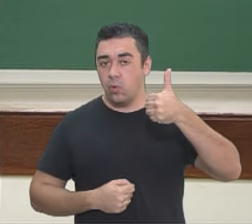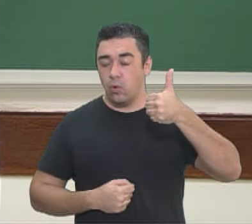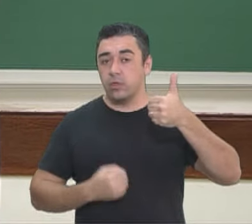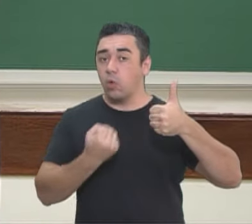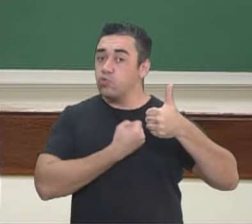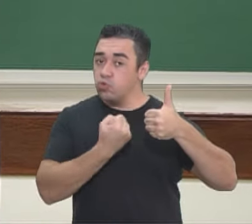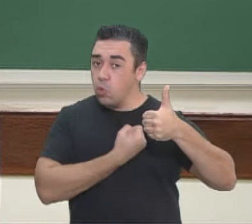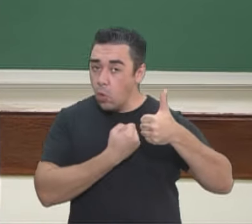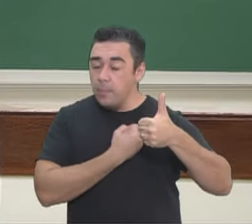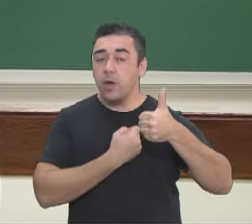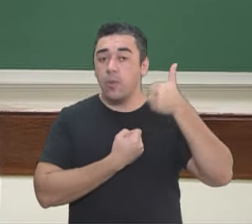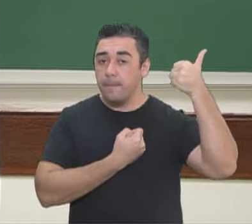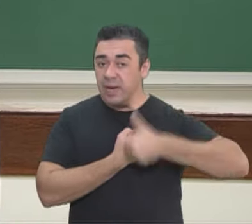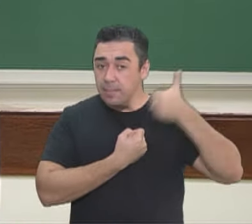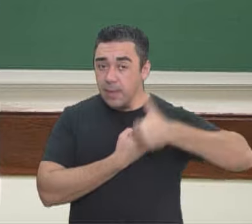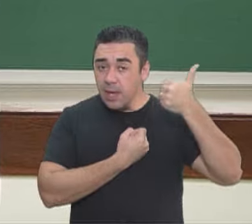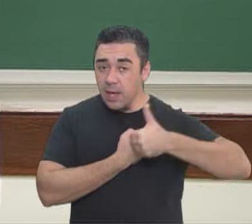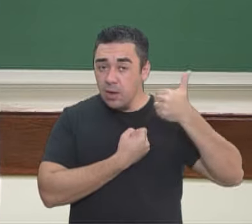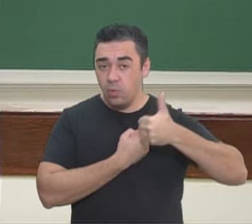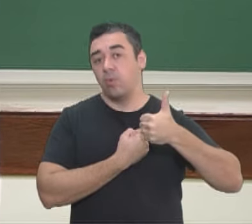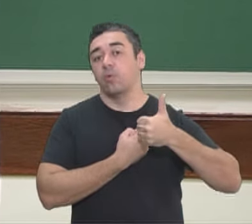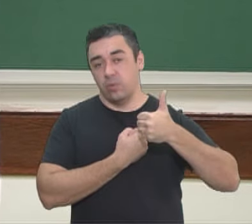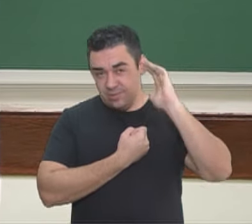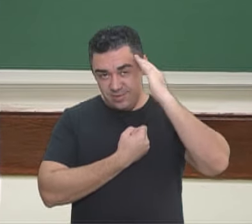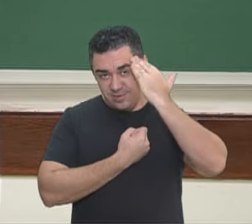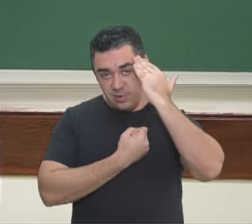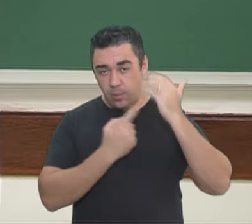os primeiros, certo? Olha só.